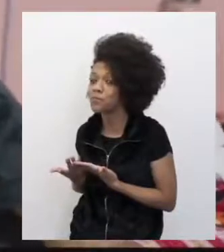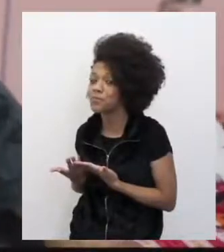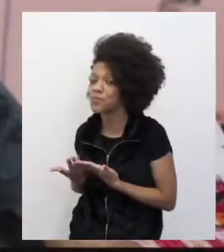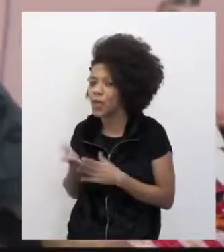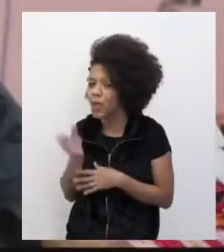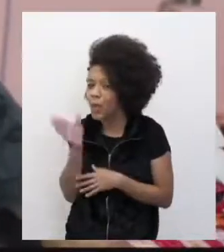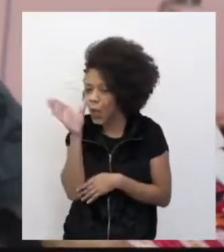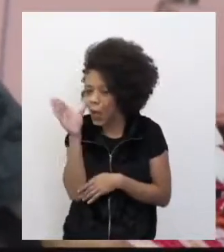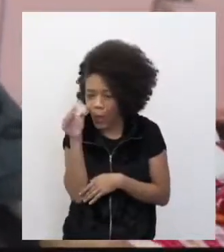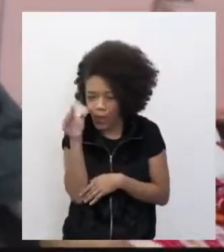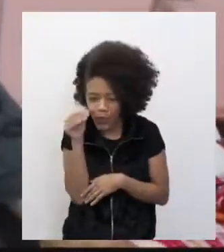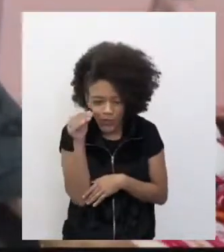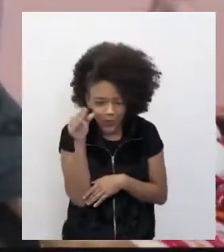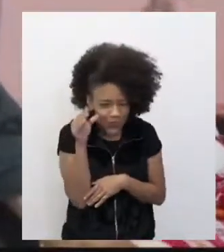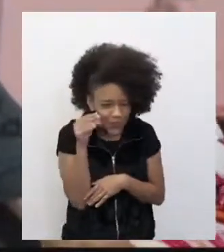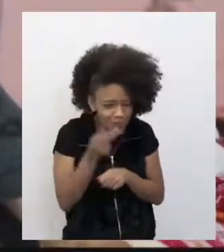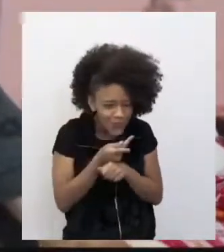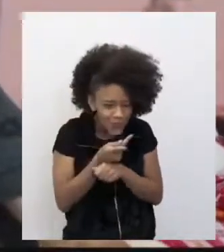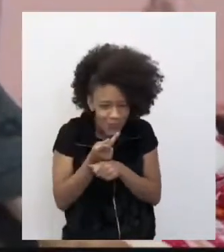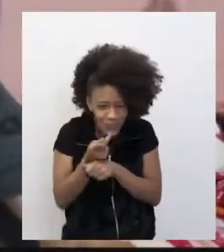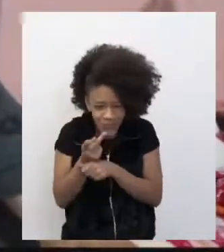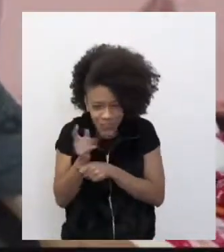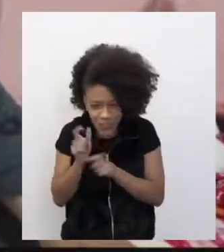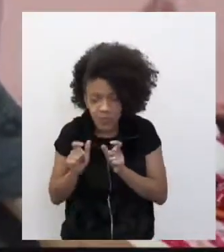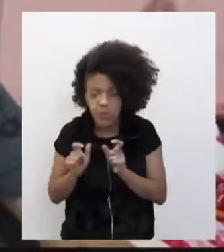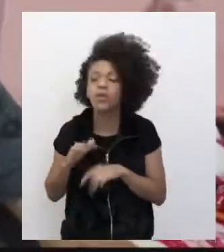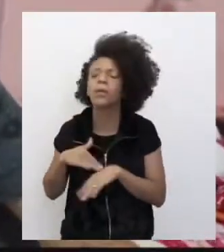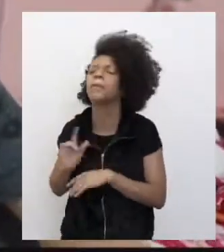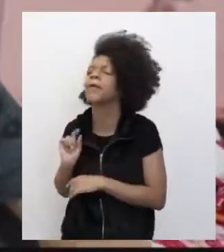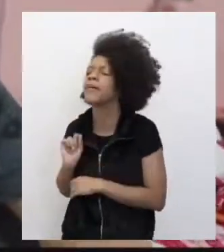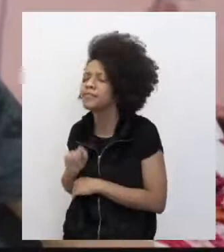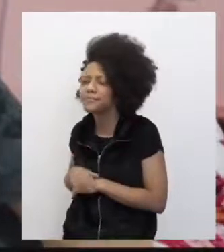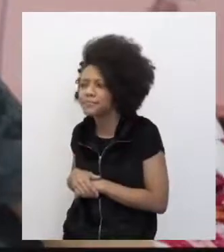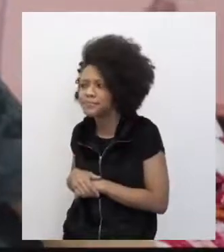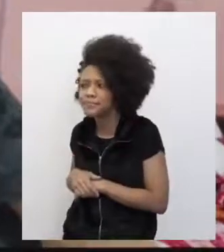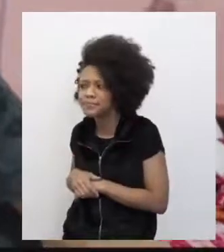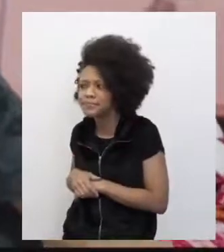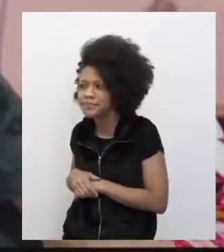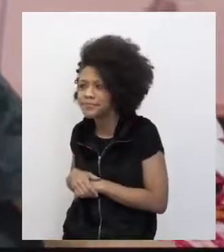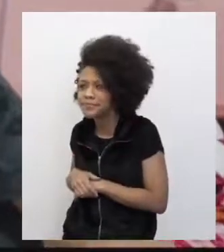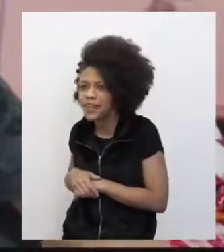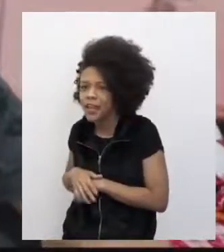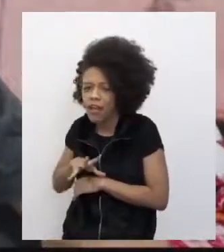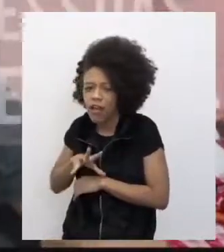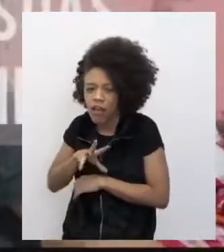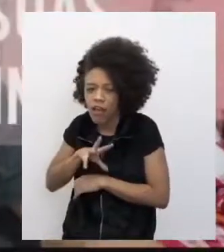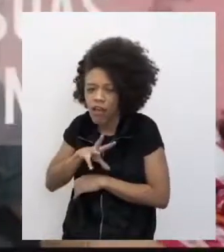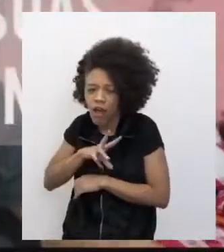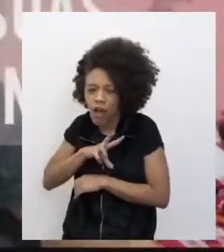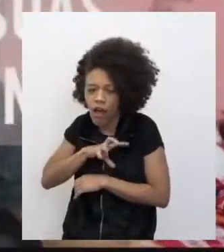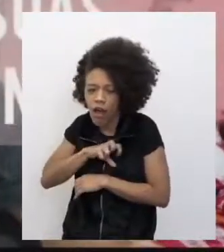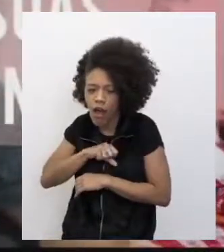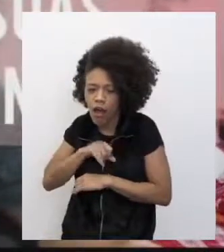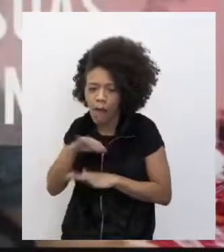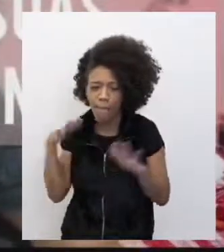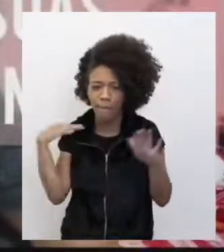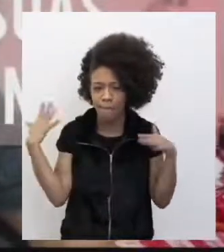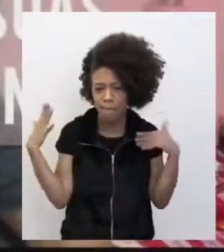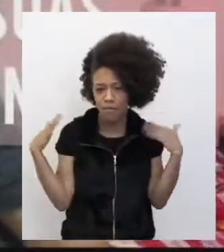Curiar a vida alheia. E o que mais? Ele ama turistar por São Paulo,